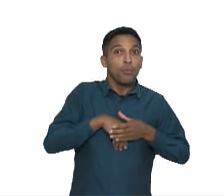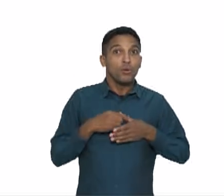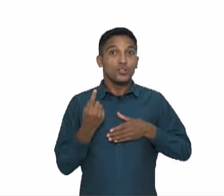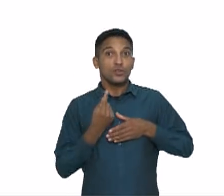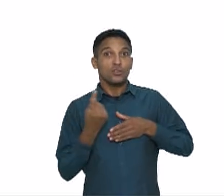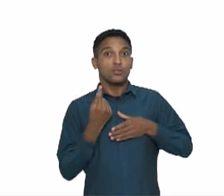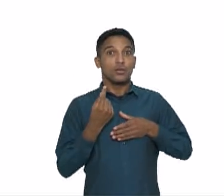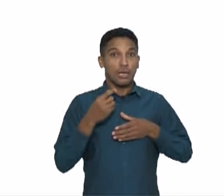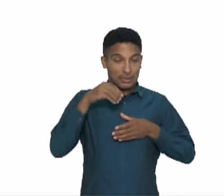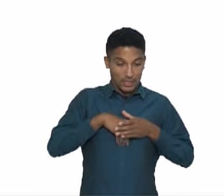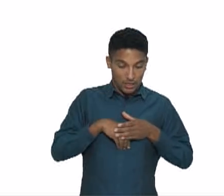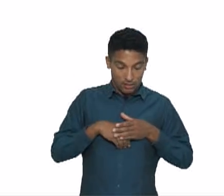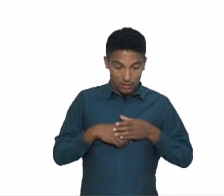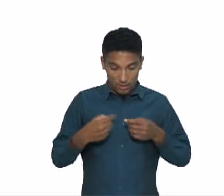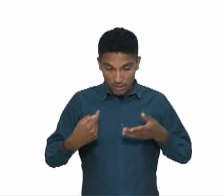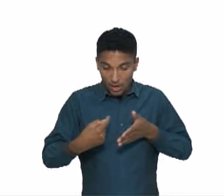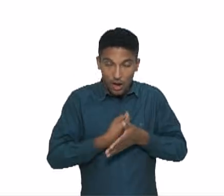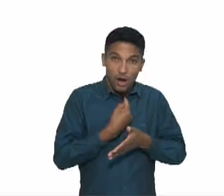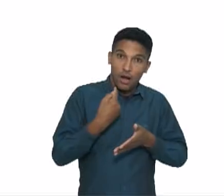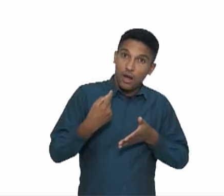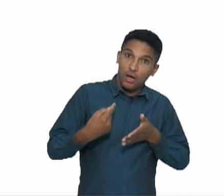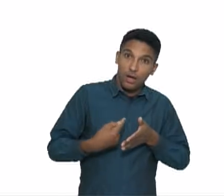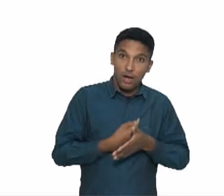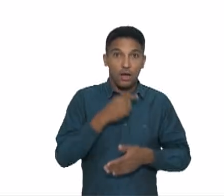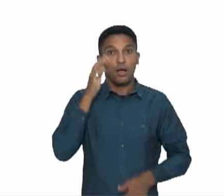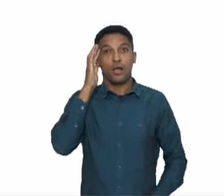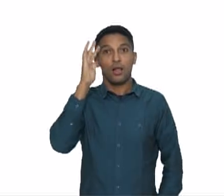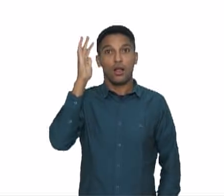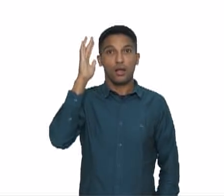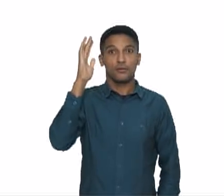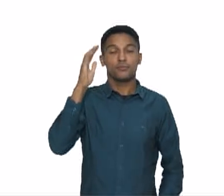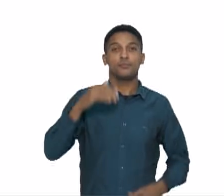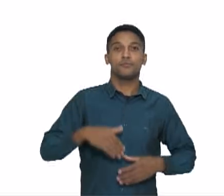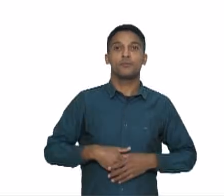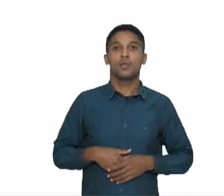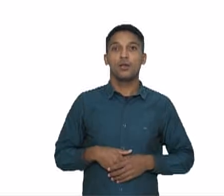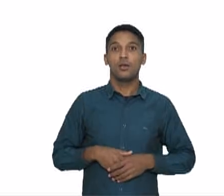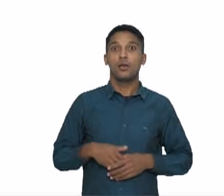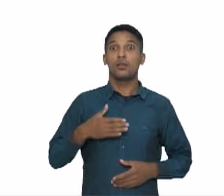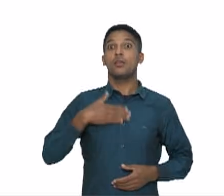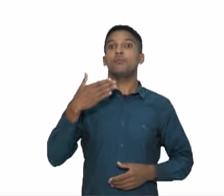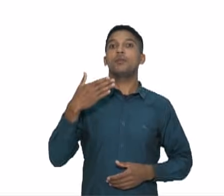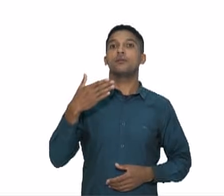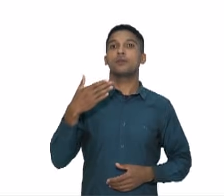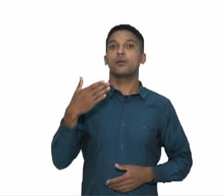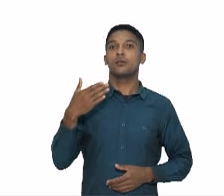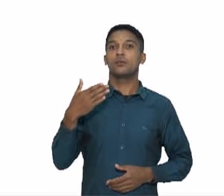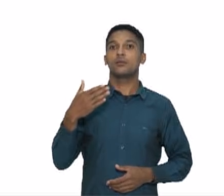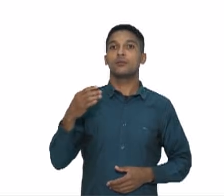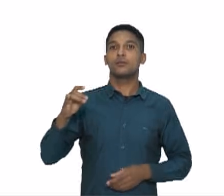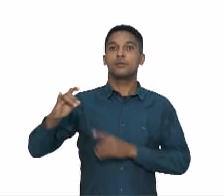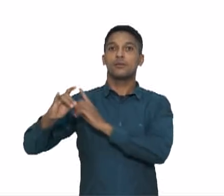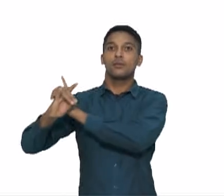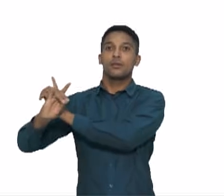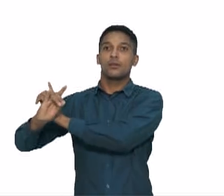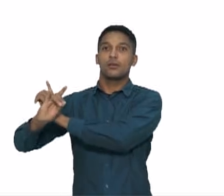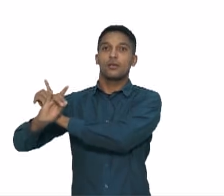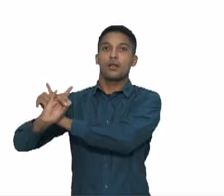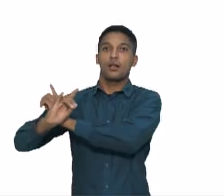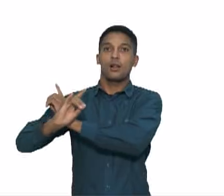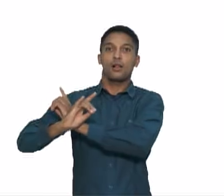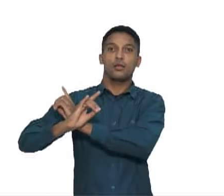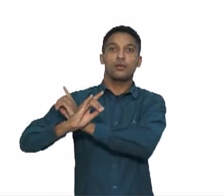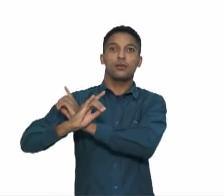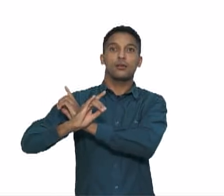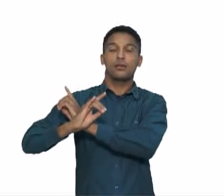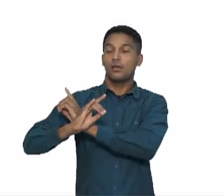esperando o bonde, em um dia ensolarado. De repente, aparece um cachorro ruivo, que lhe chama a atenção. Há um momento